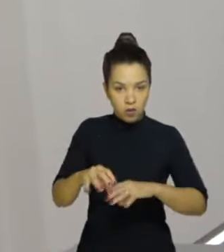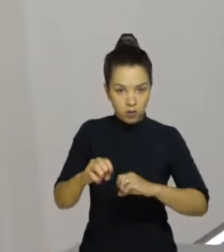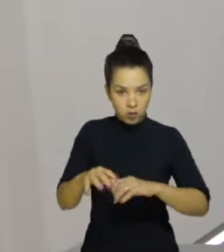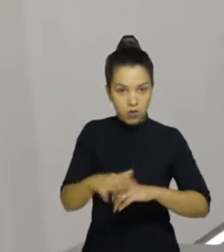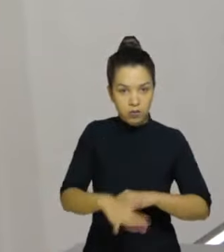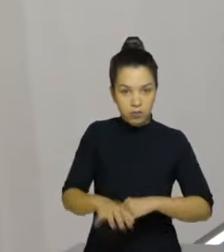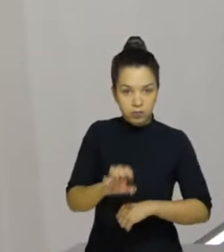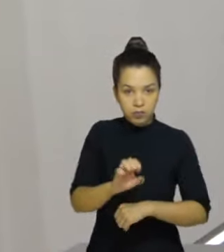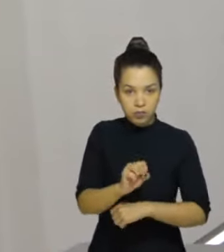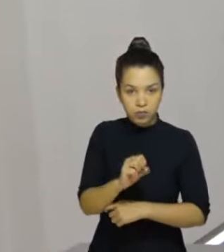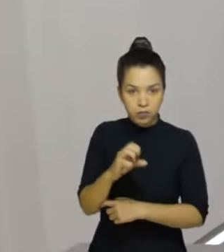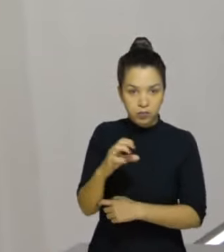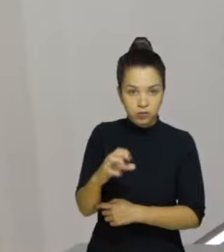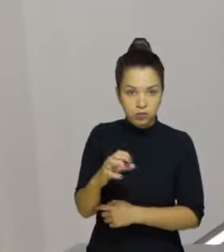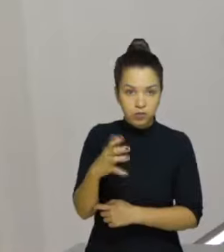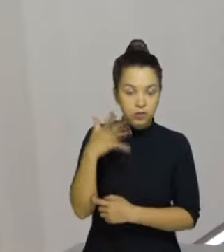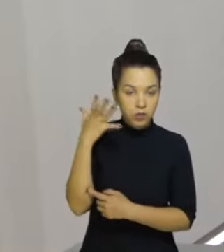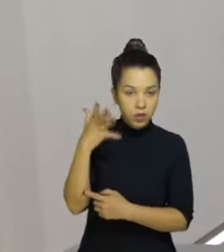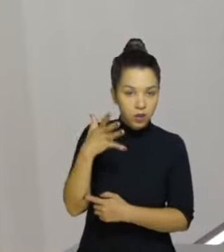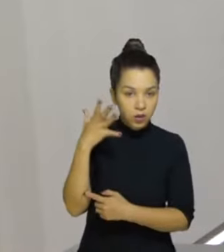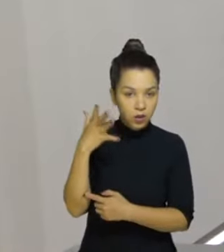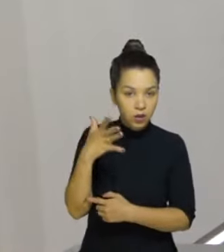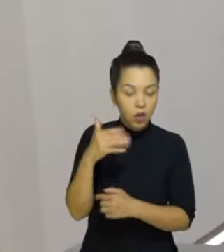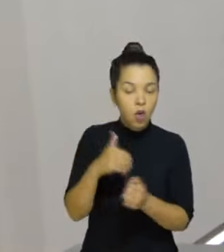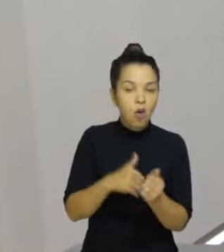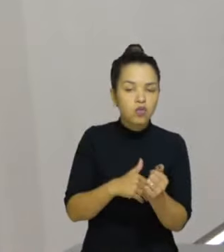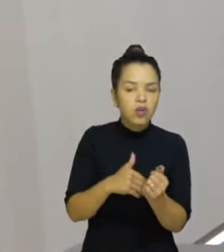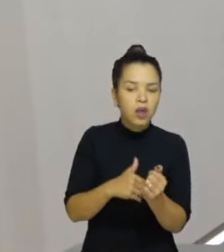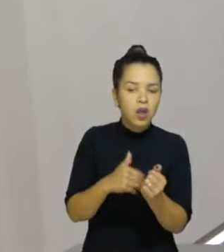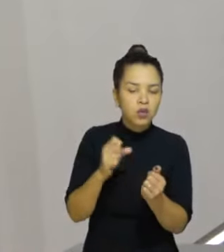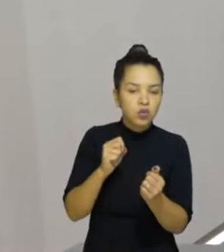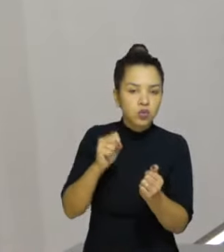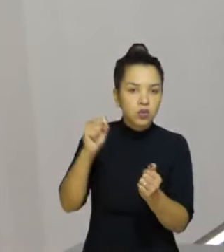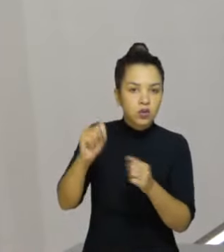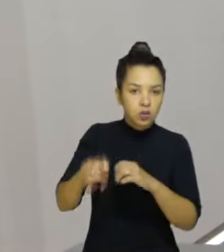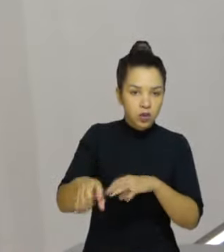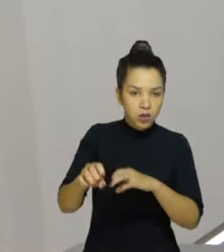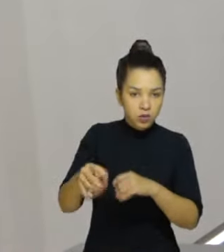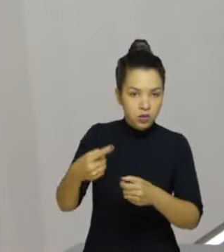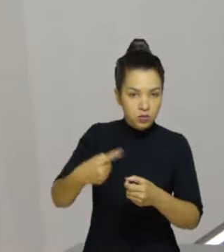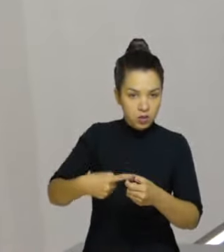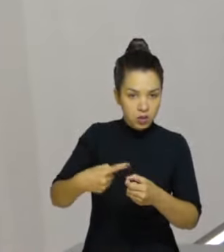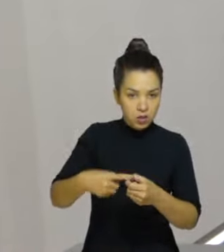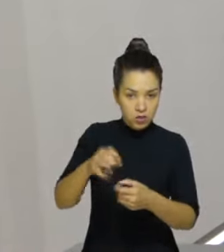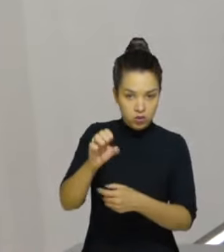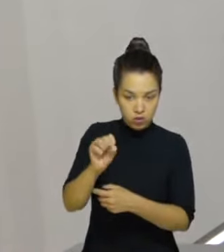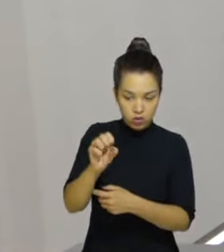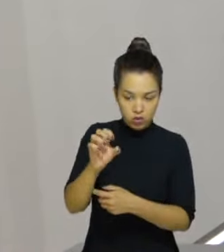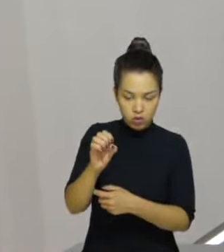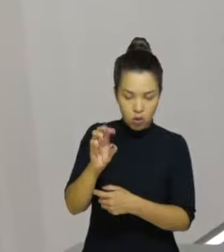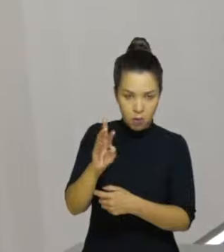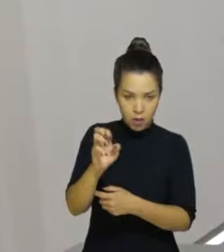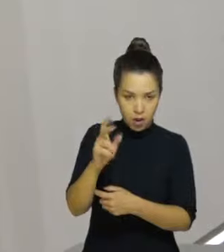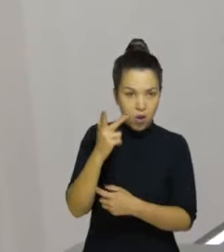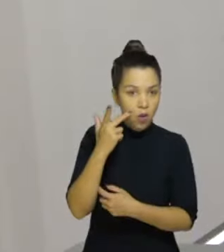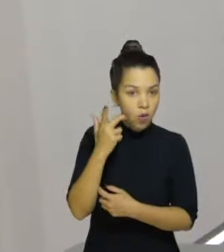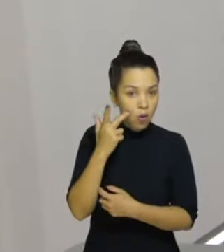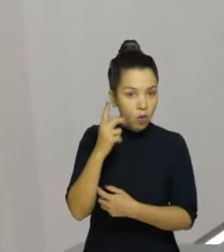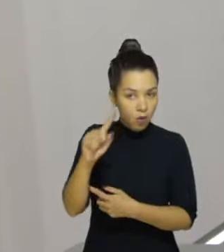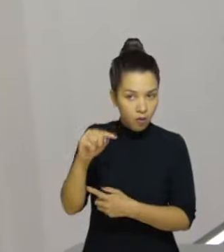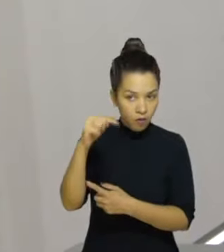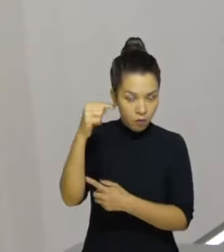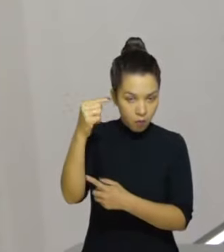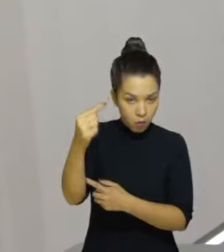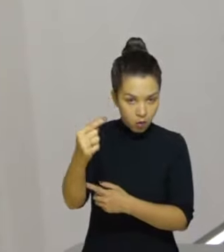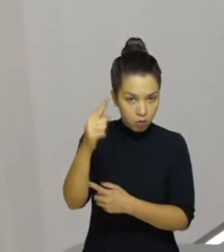A palestra O Segredo do Sucesso da Educação em Sobral, Ceará, será realizada, eu repito, no próximo dia